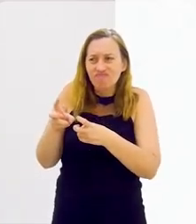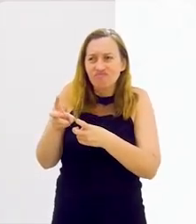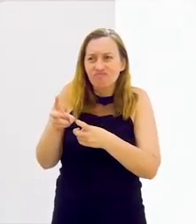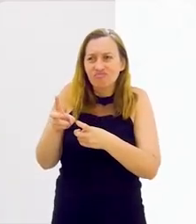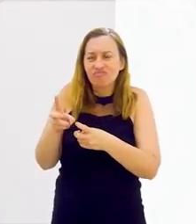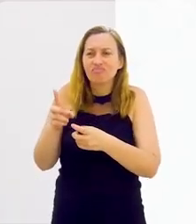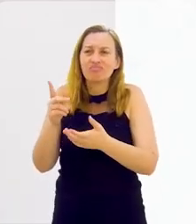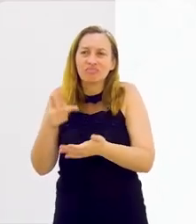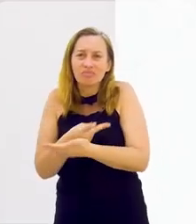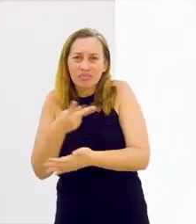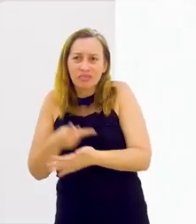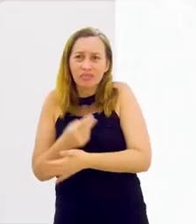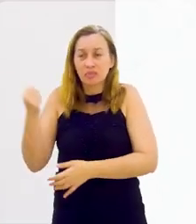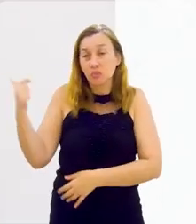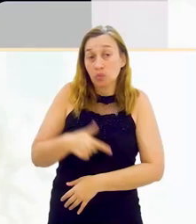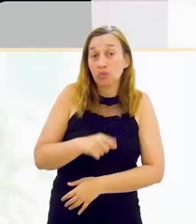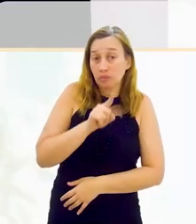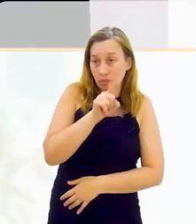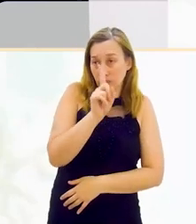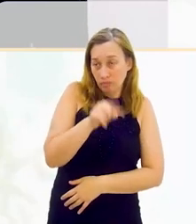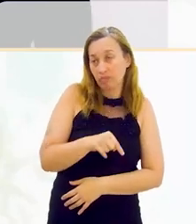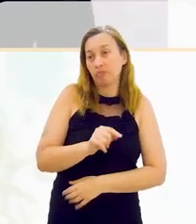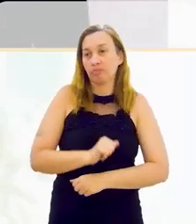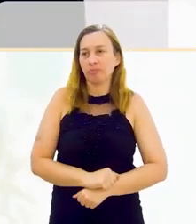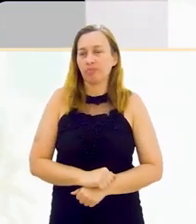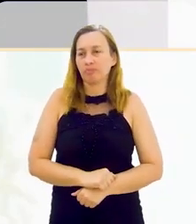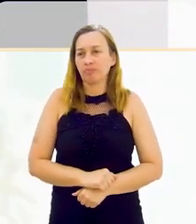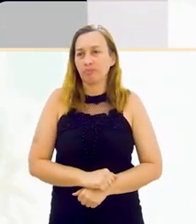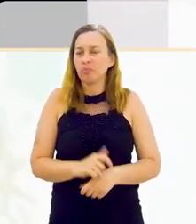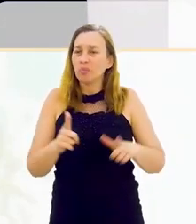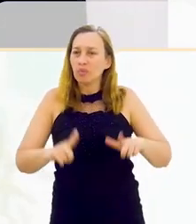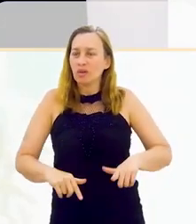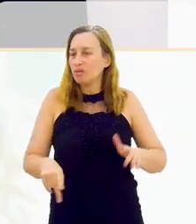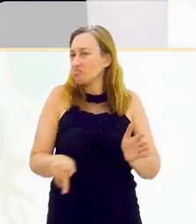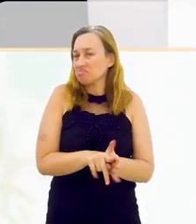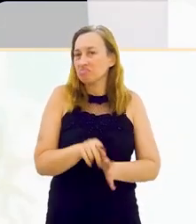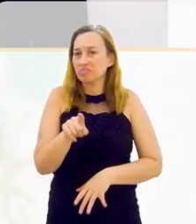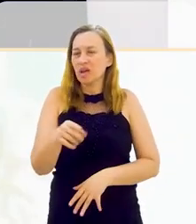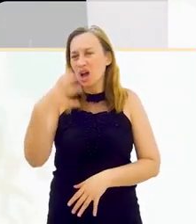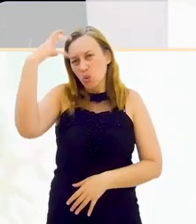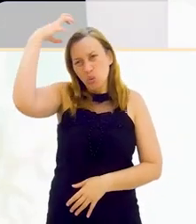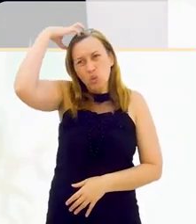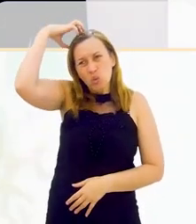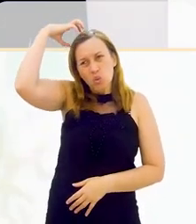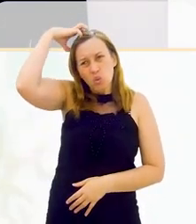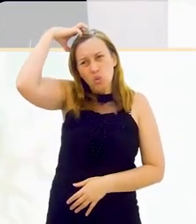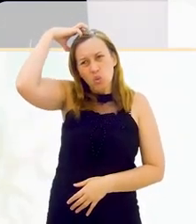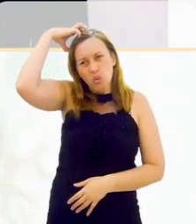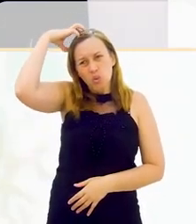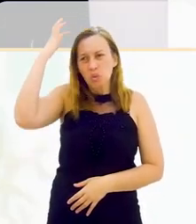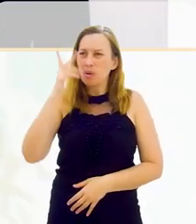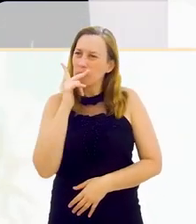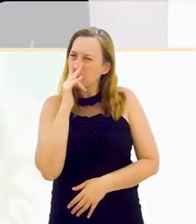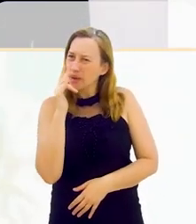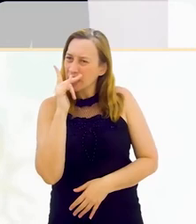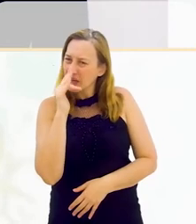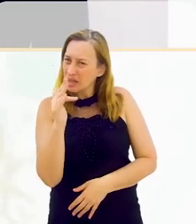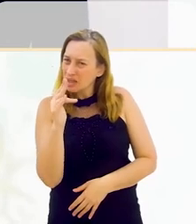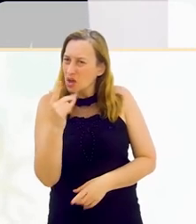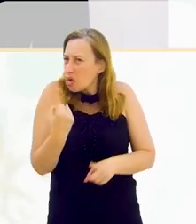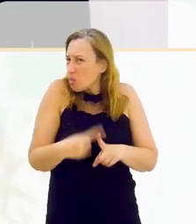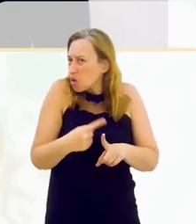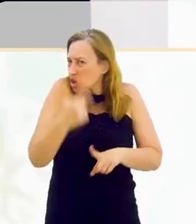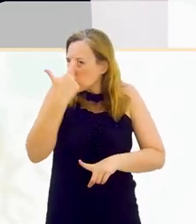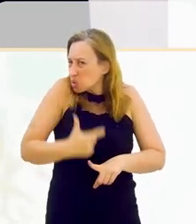é a negação do que você é, né? Então, o espaço não existia, né? Então, A culpa aparece